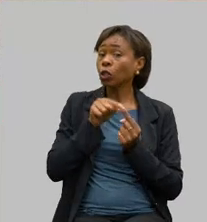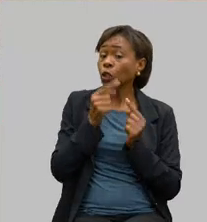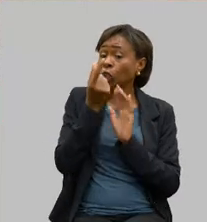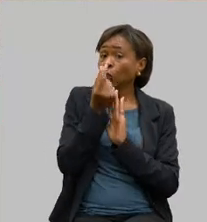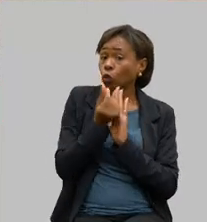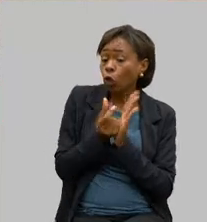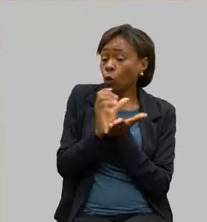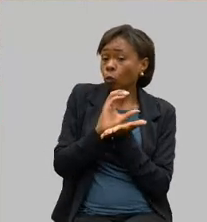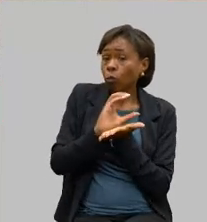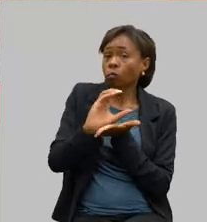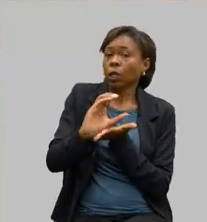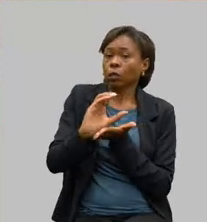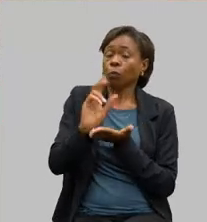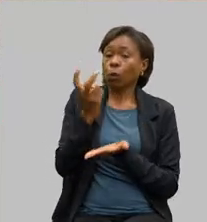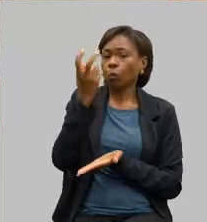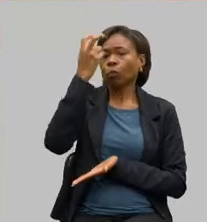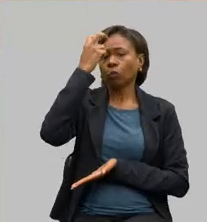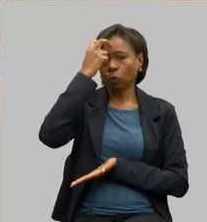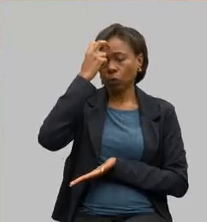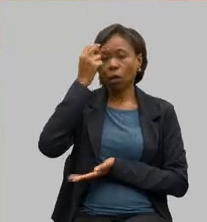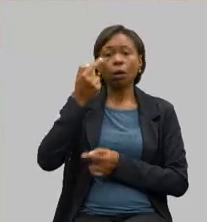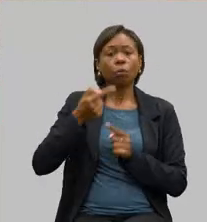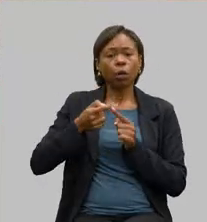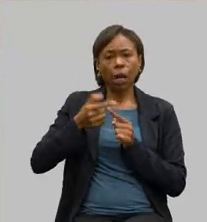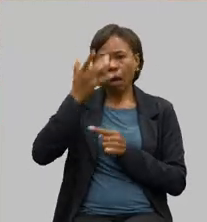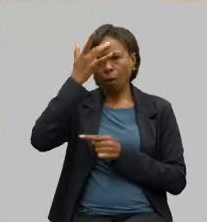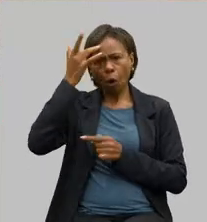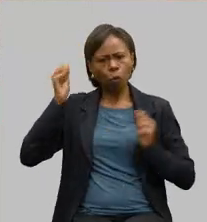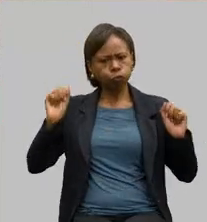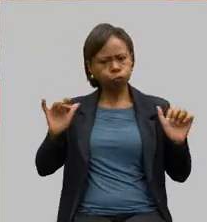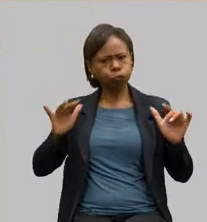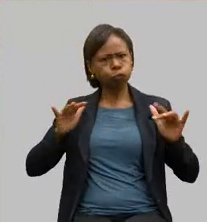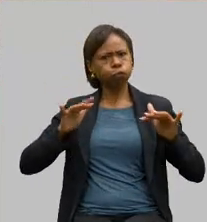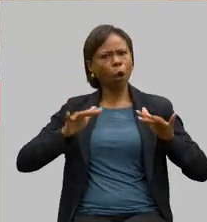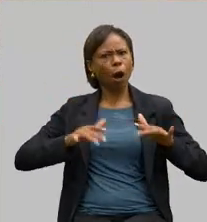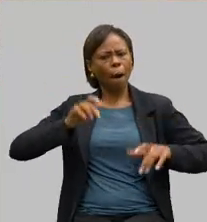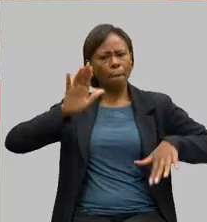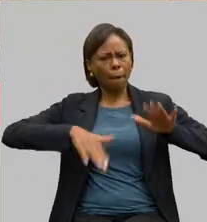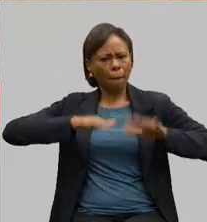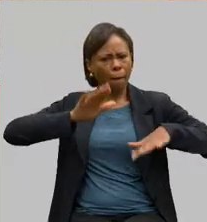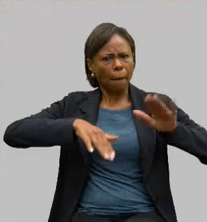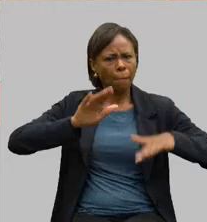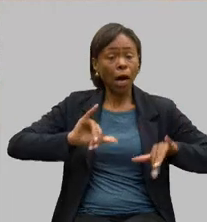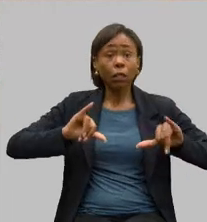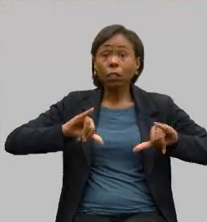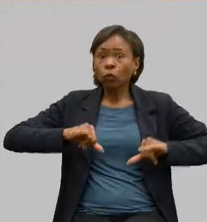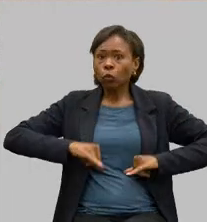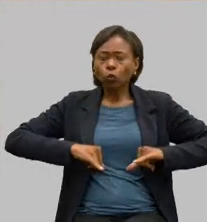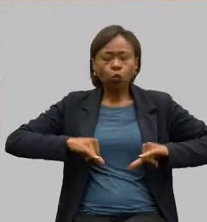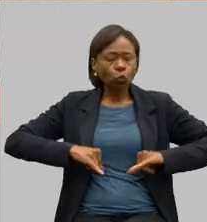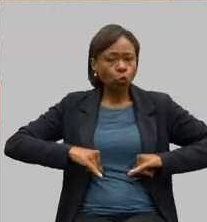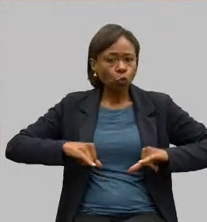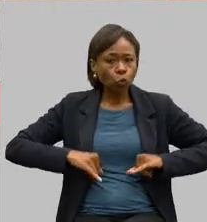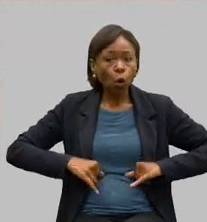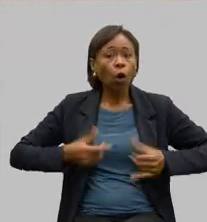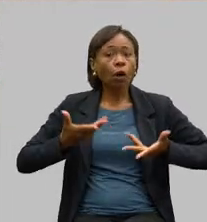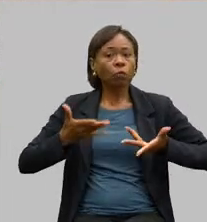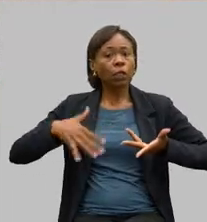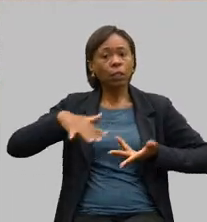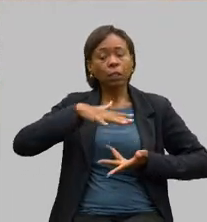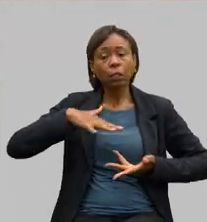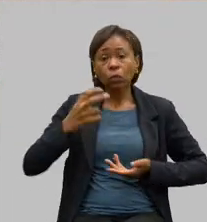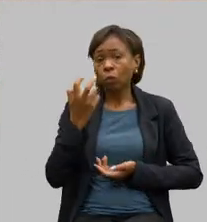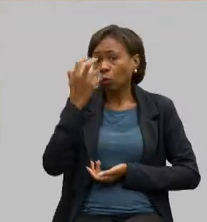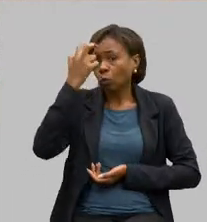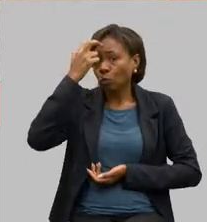local porque o povo que vai pra rua bater tambor o povo que sofre arrastando e alimentando a cultura nesse estado é um